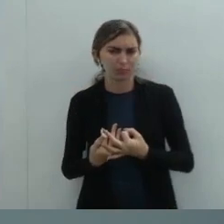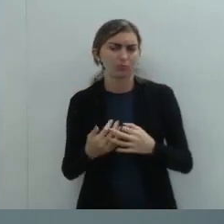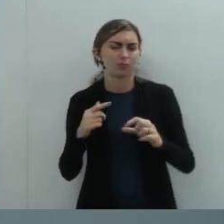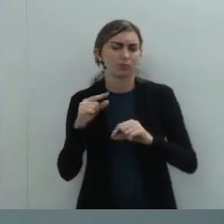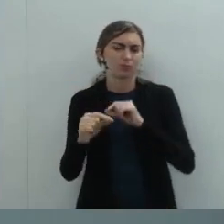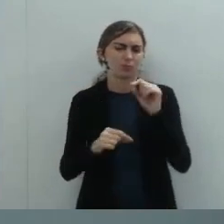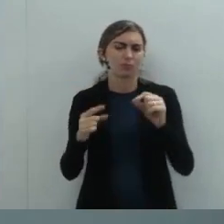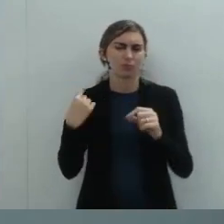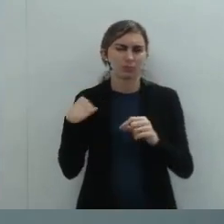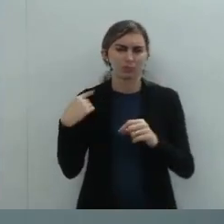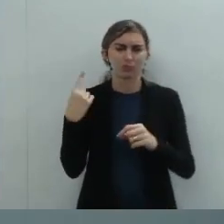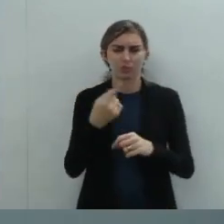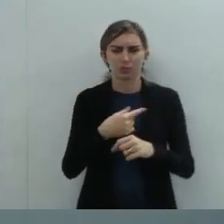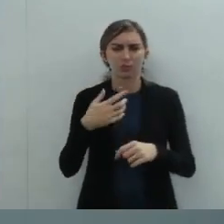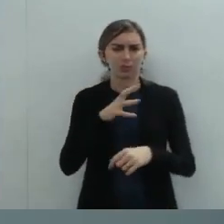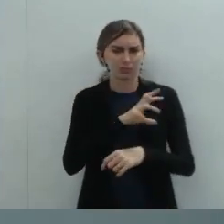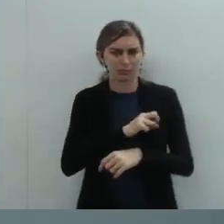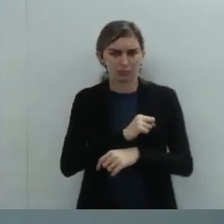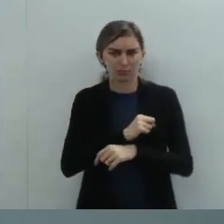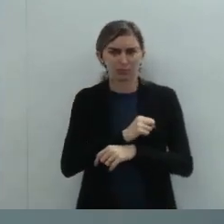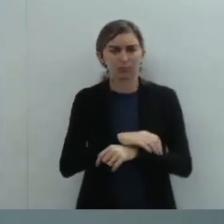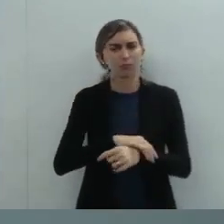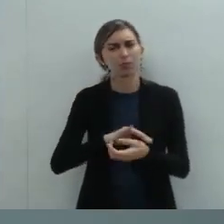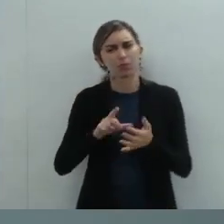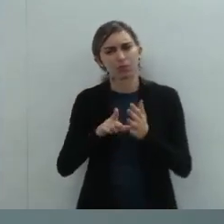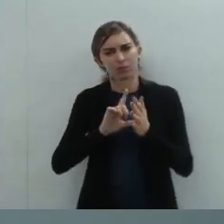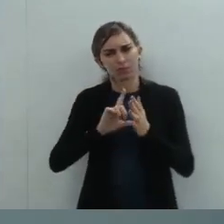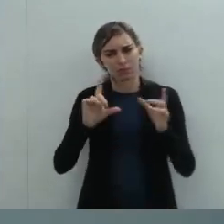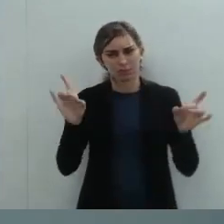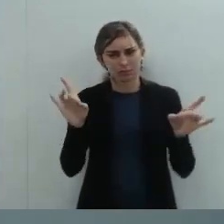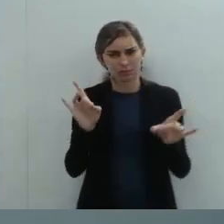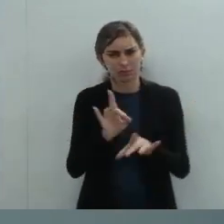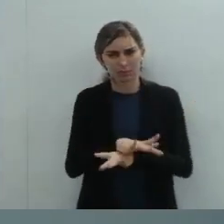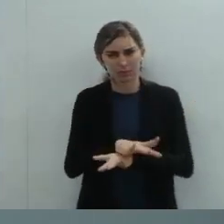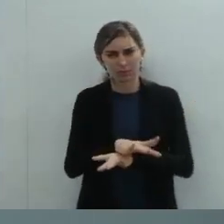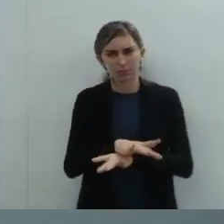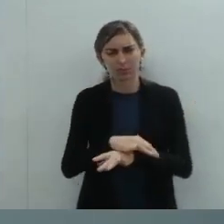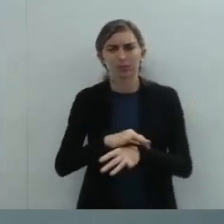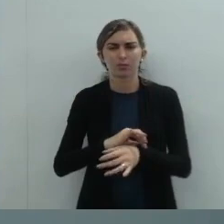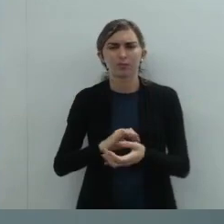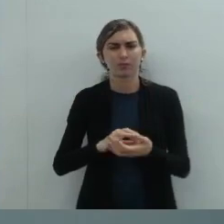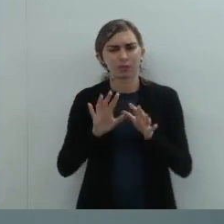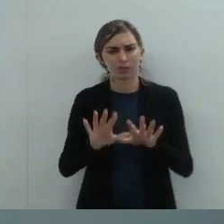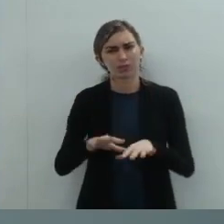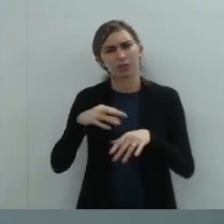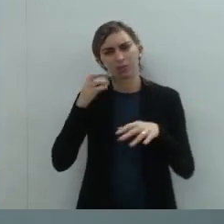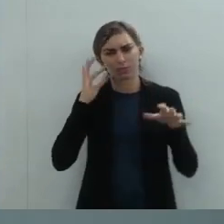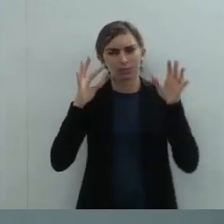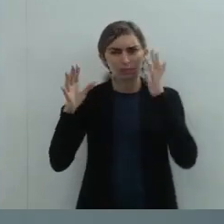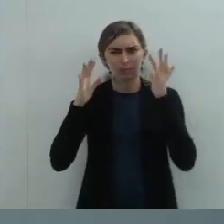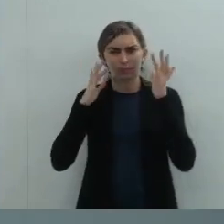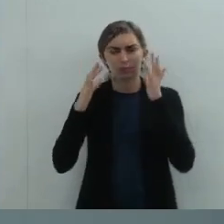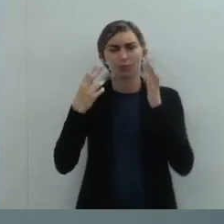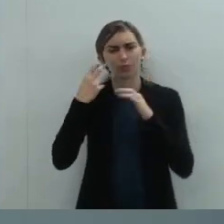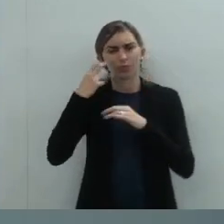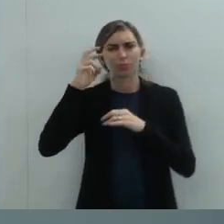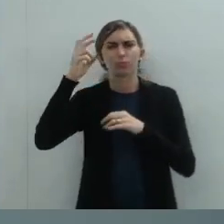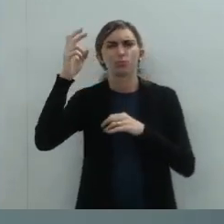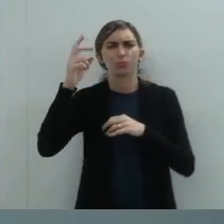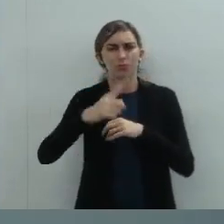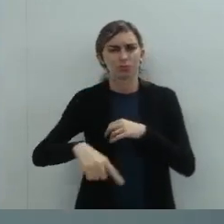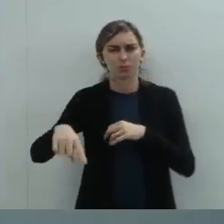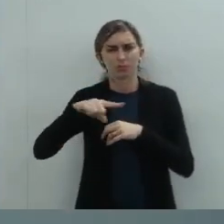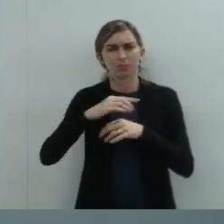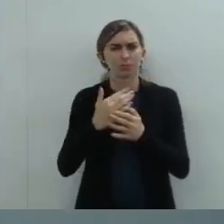quem nós amamos, tá certo? Antes de ir embora, né, fica essa reflexão da cultura. A gente